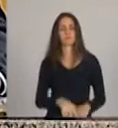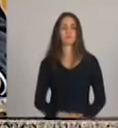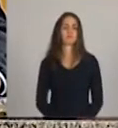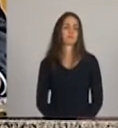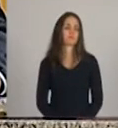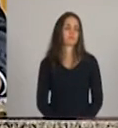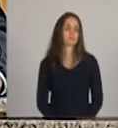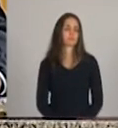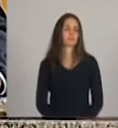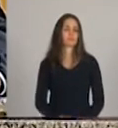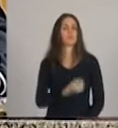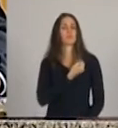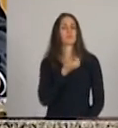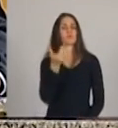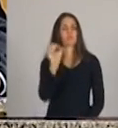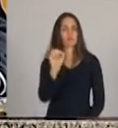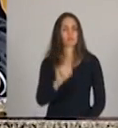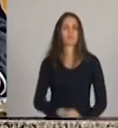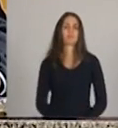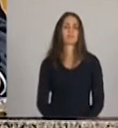Item número 10.